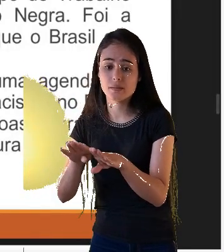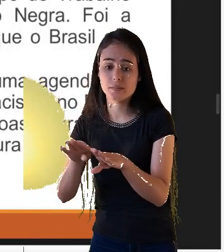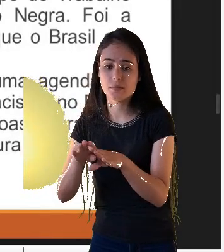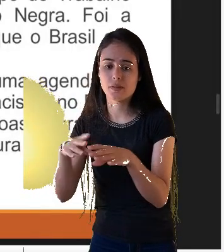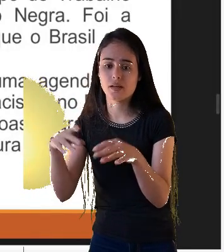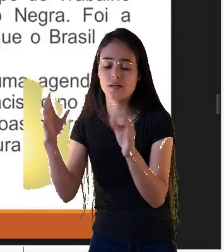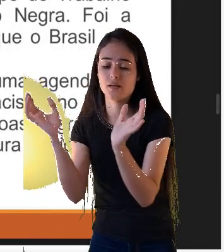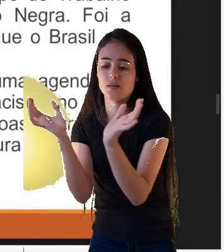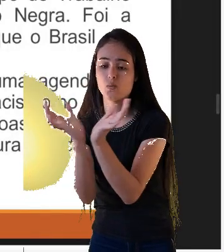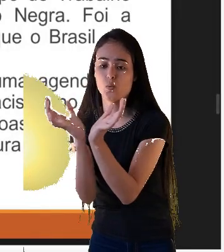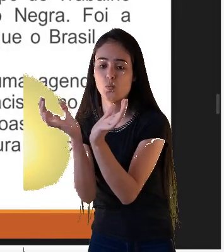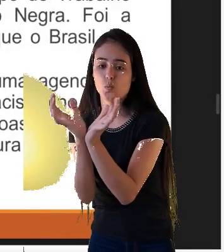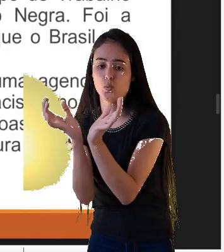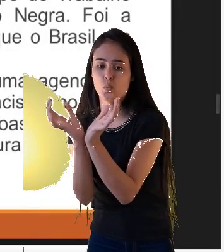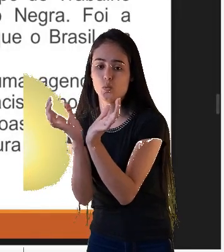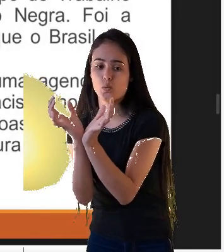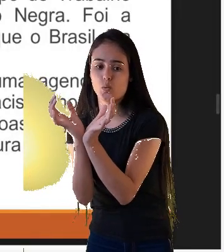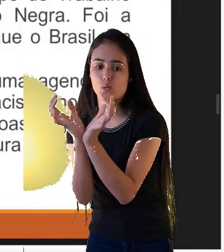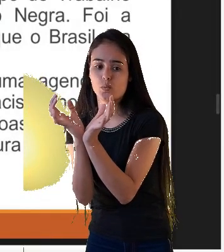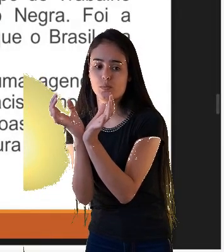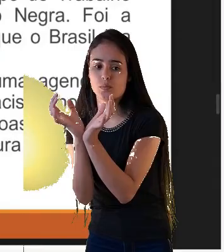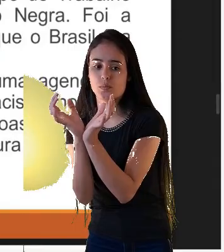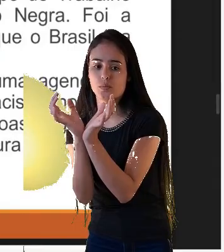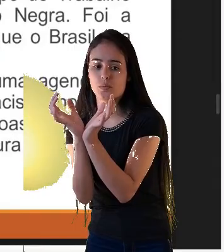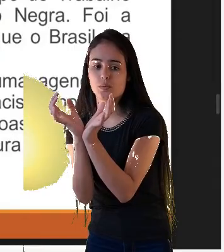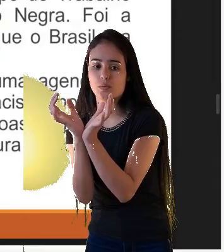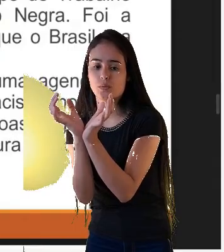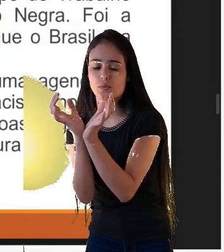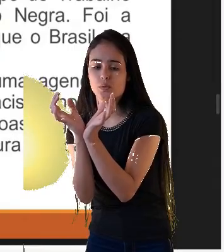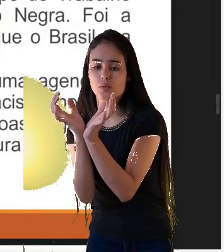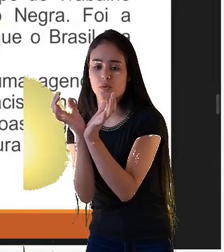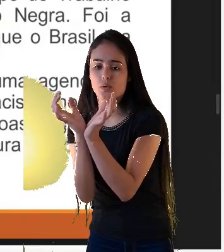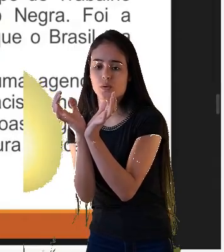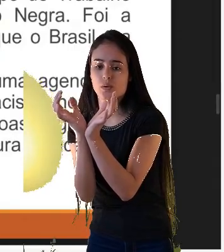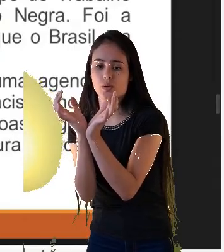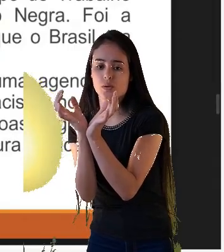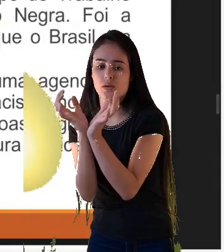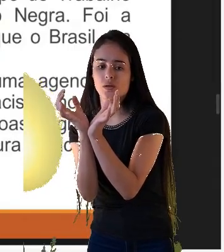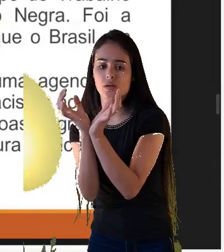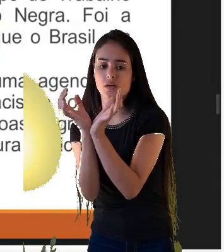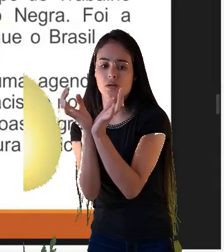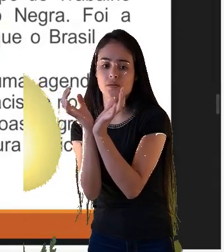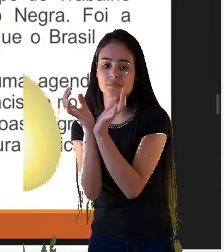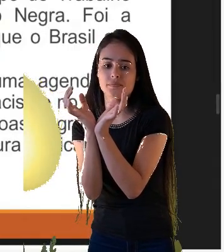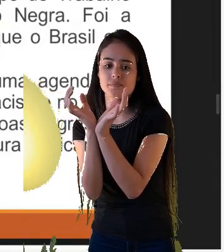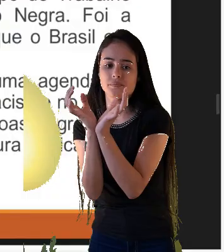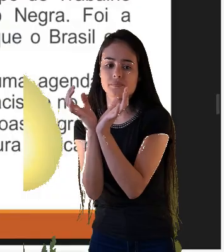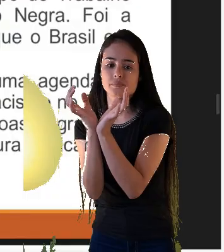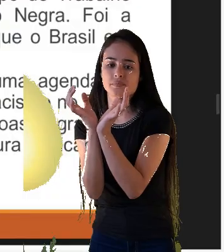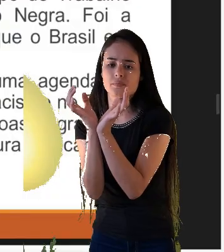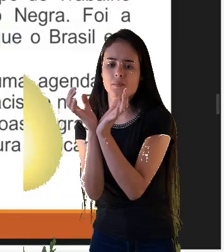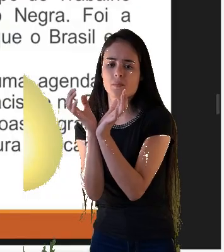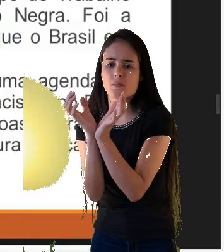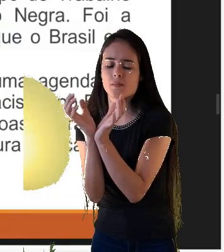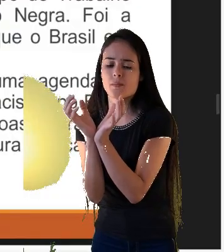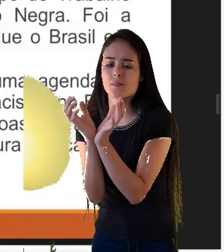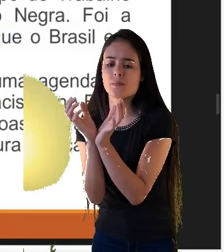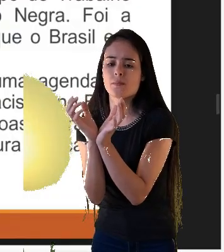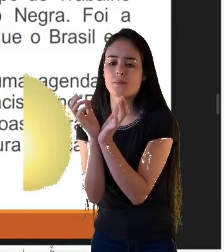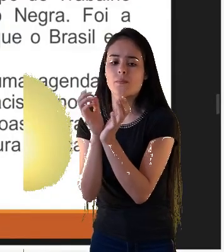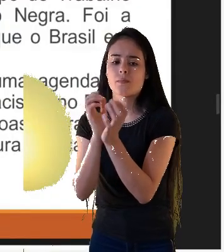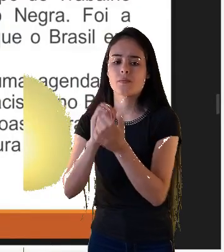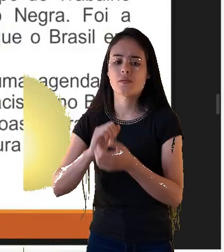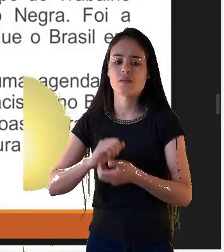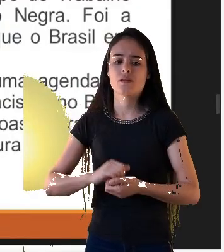esse grupo de trabalho interministerial para a valorização da população negra. E aí, esse grupo, ele tinha